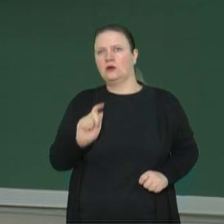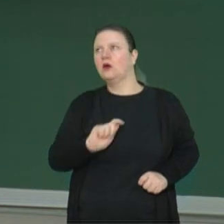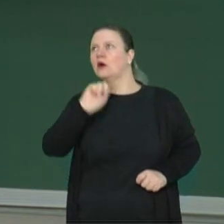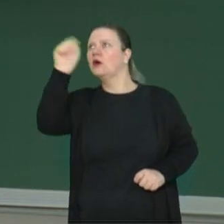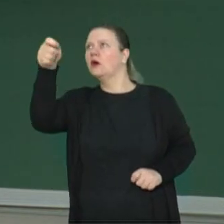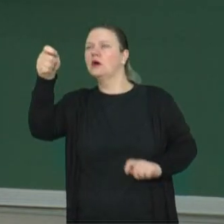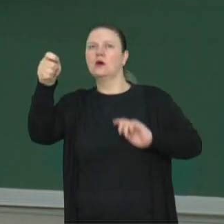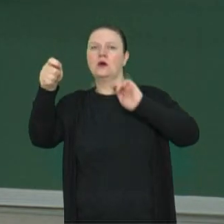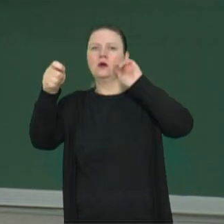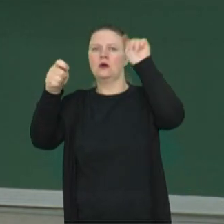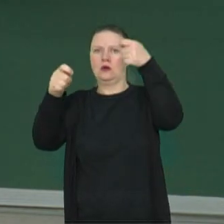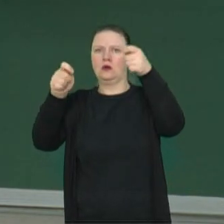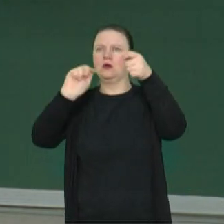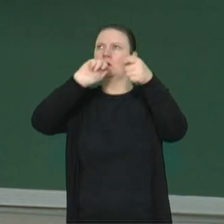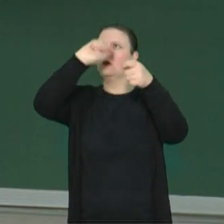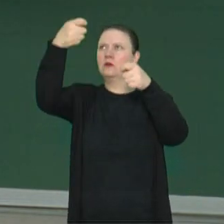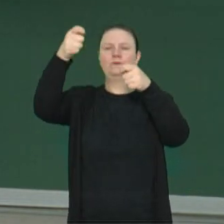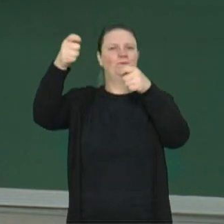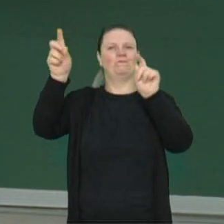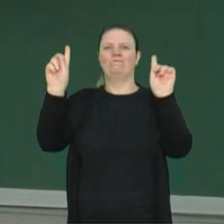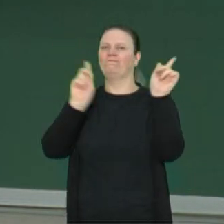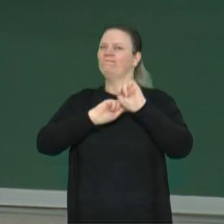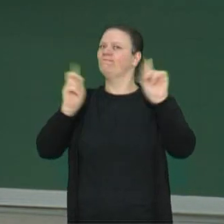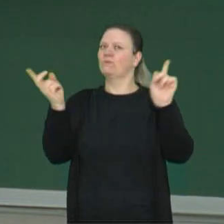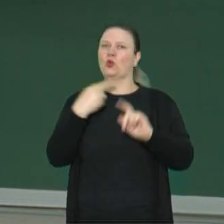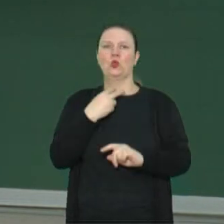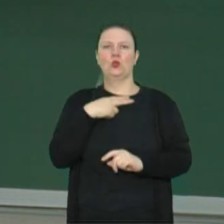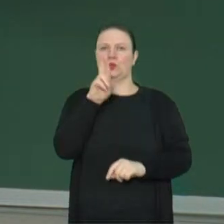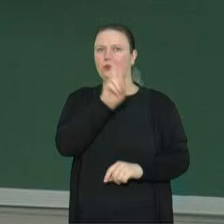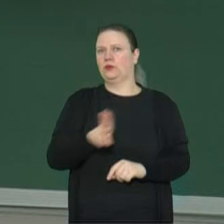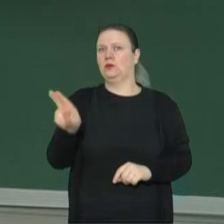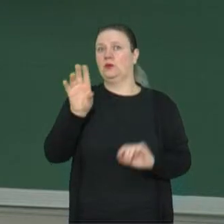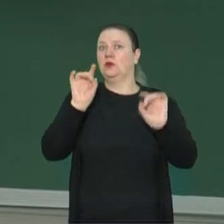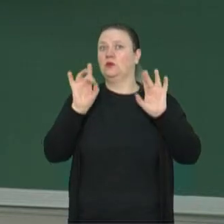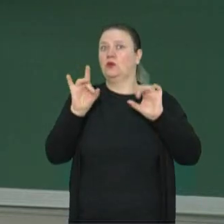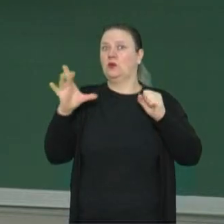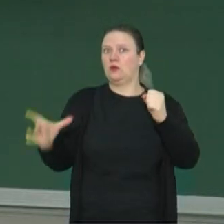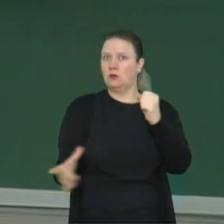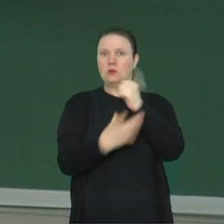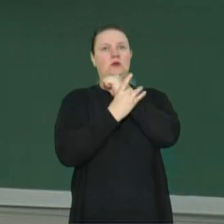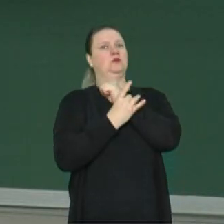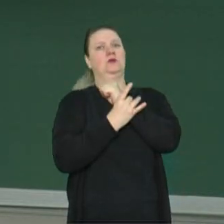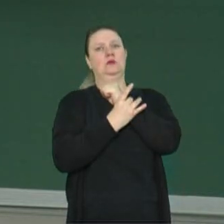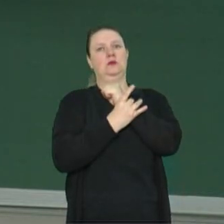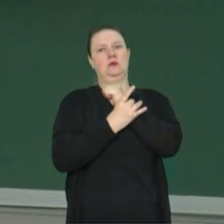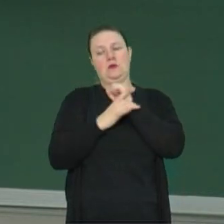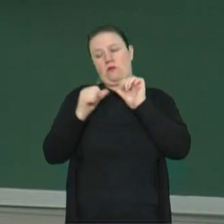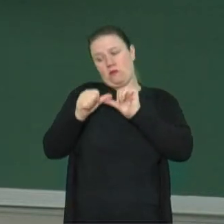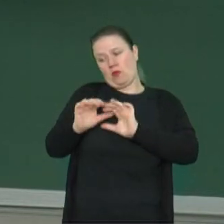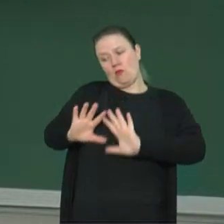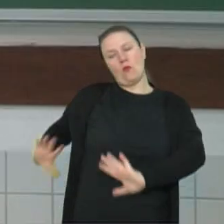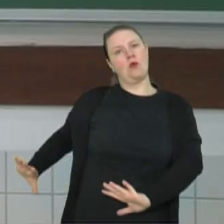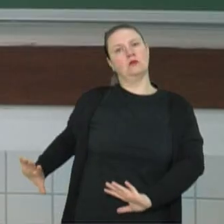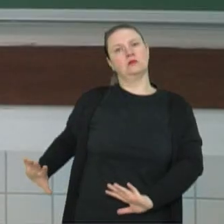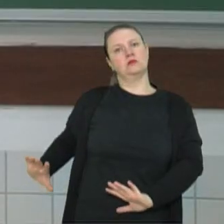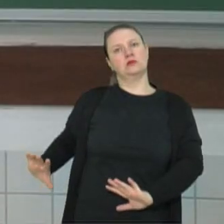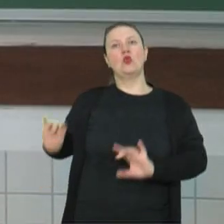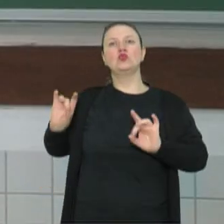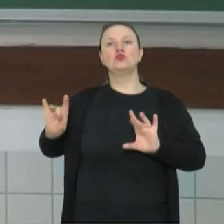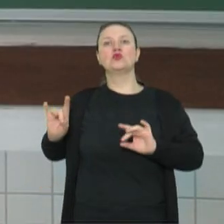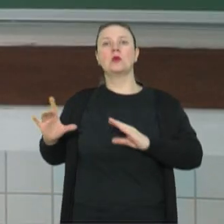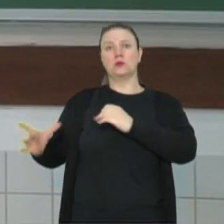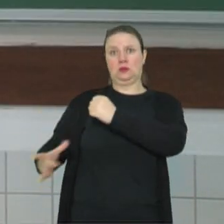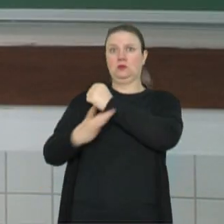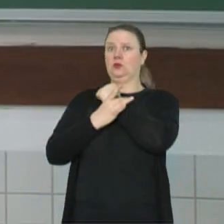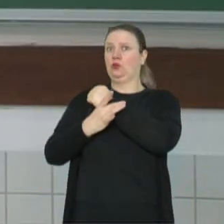gancho aqui e utilizar a corda para subir. Então a corda é apenas como segurança, tem que ser deixada do lado. Então eu nunca vou estar utilizando da corda